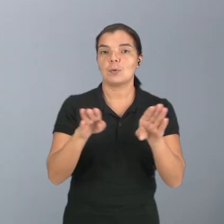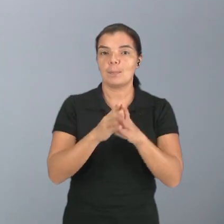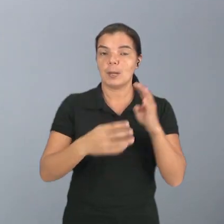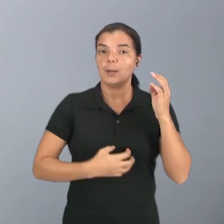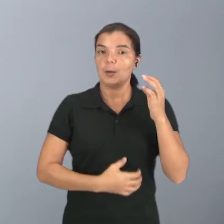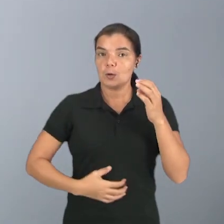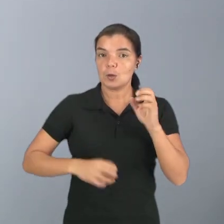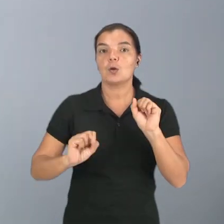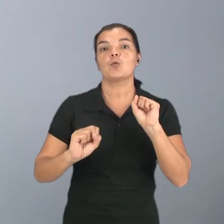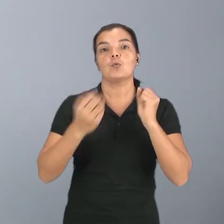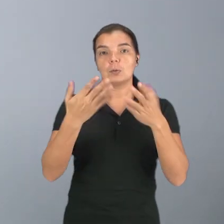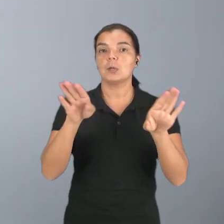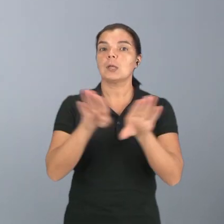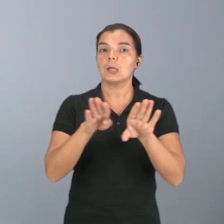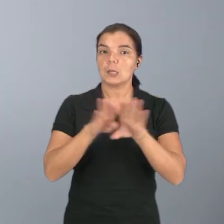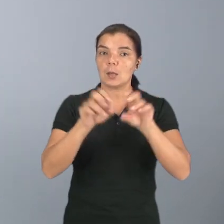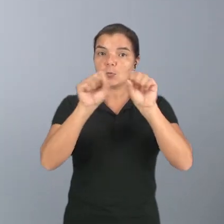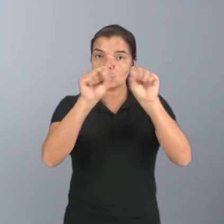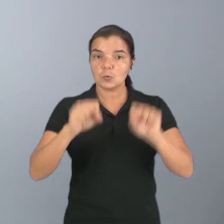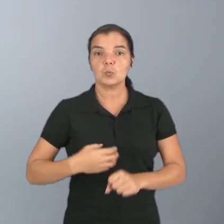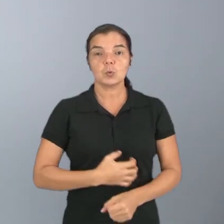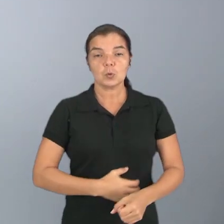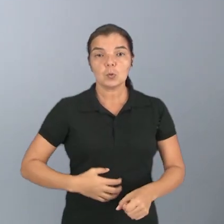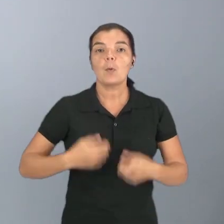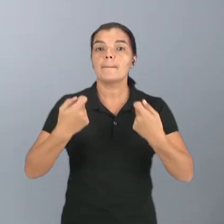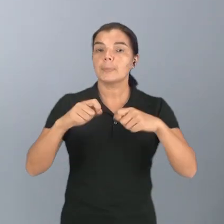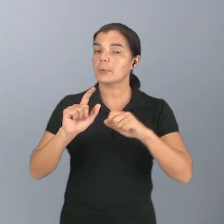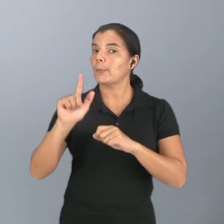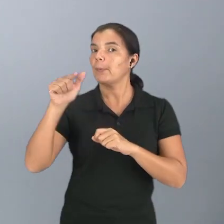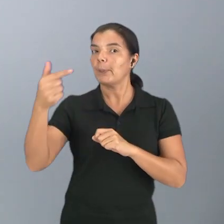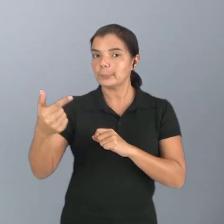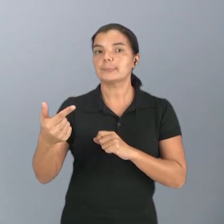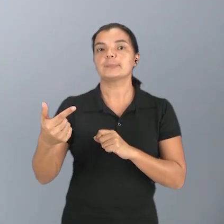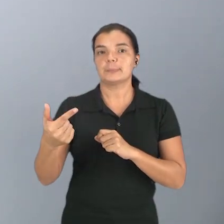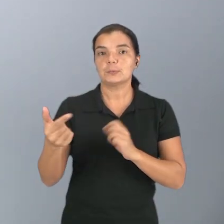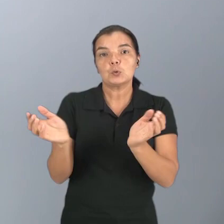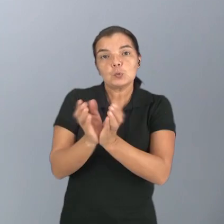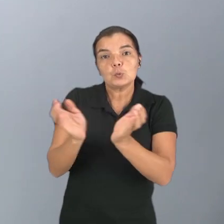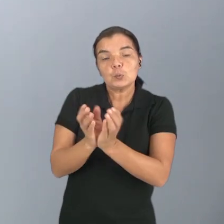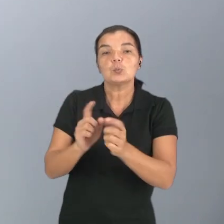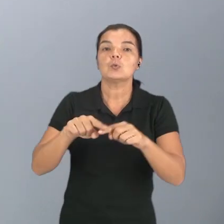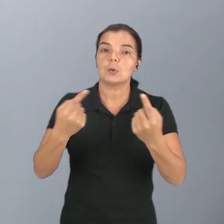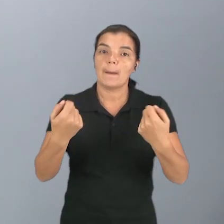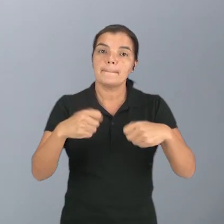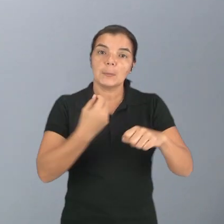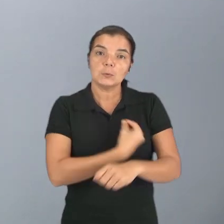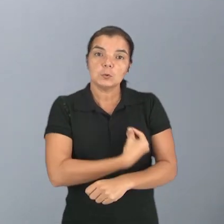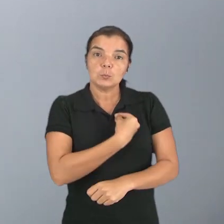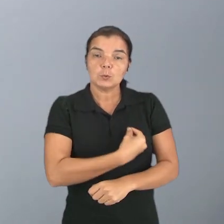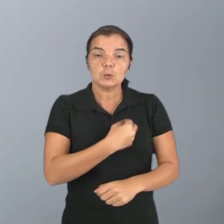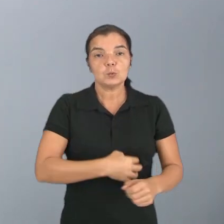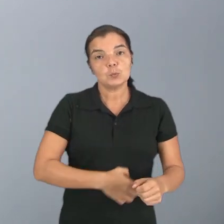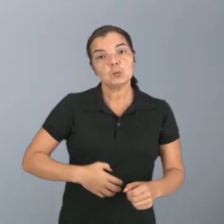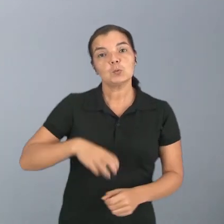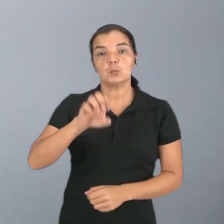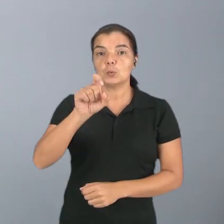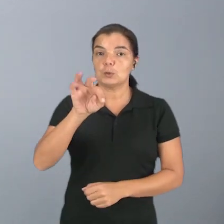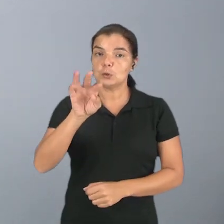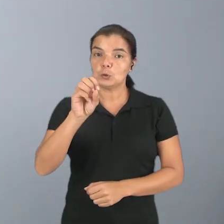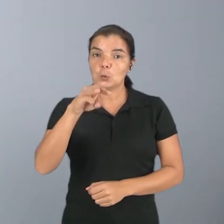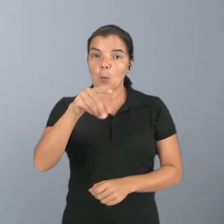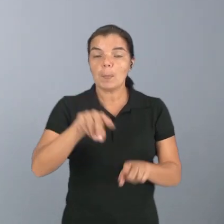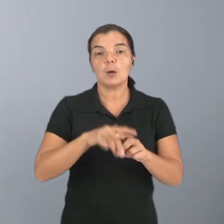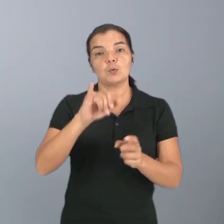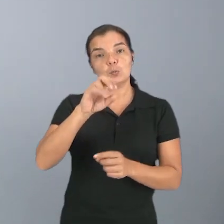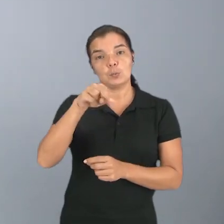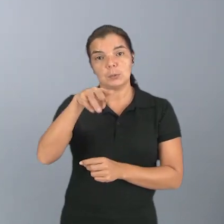digestão aconteça, para que eu tenha um sistema digestório, eu tenho uma outra composição. Eu vou precisar agora da participação do estômago, do intestino.